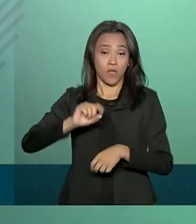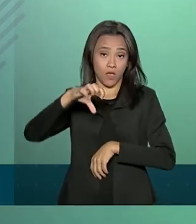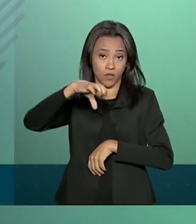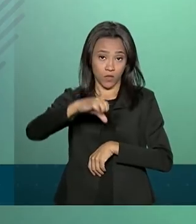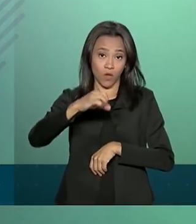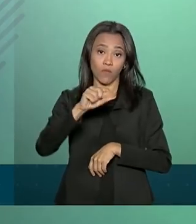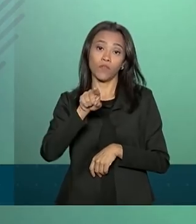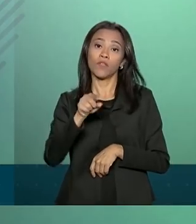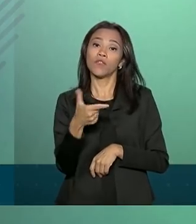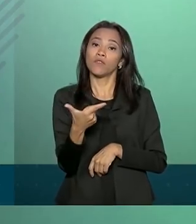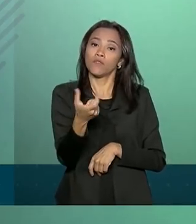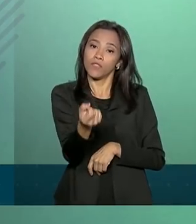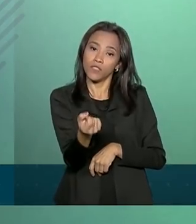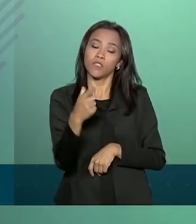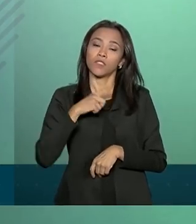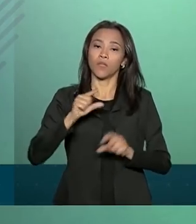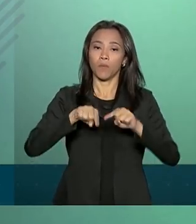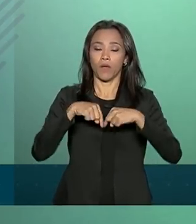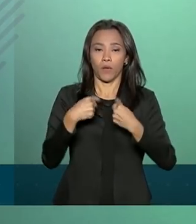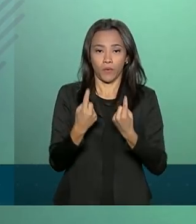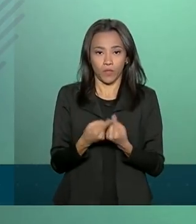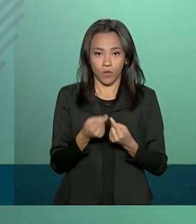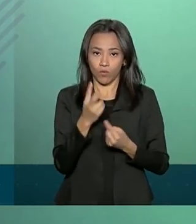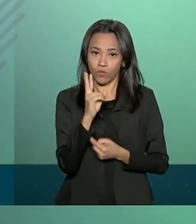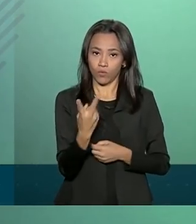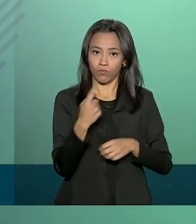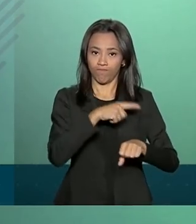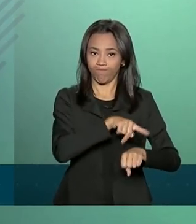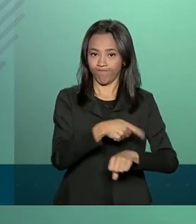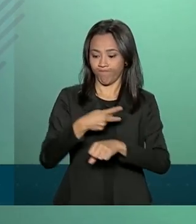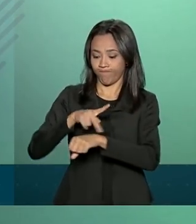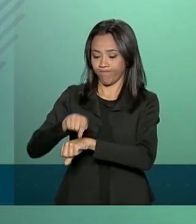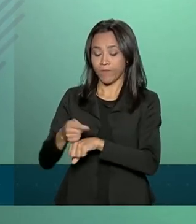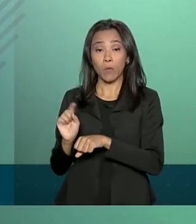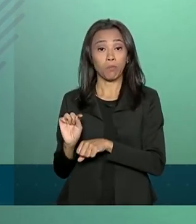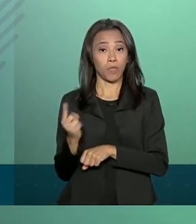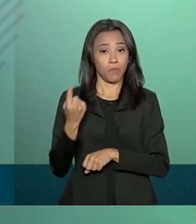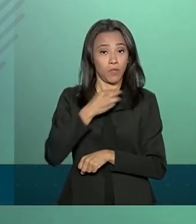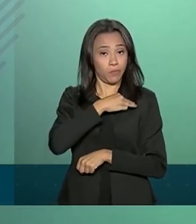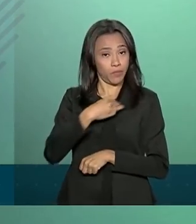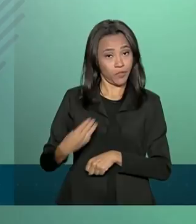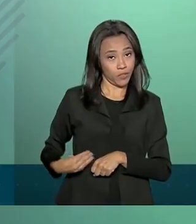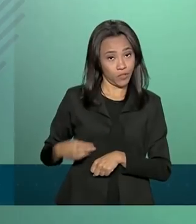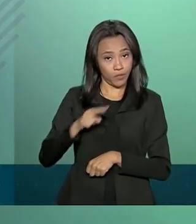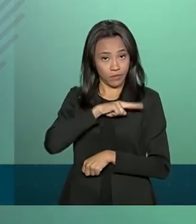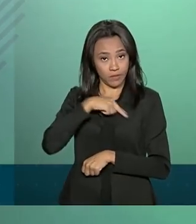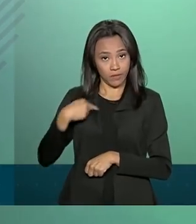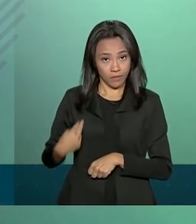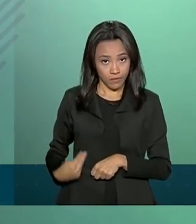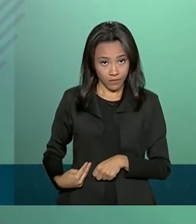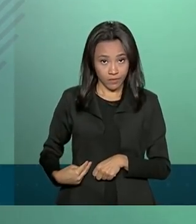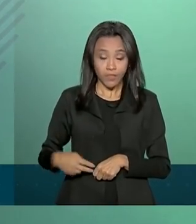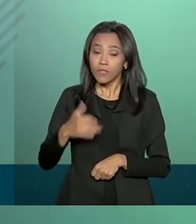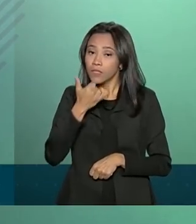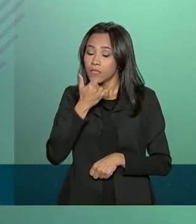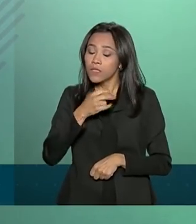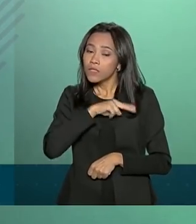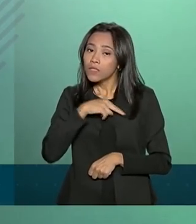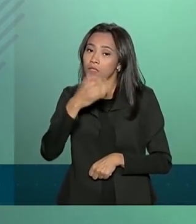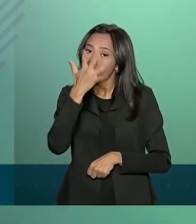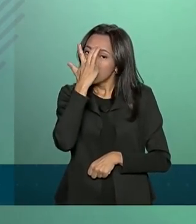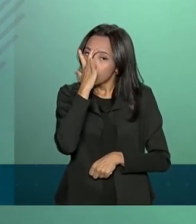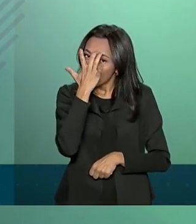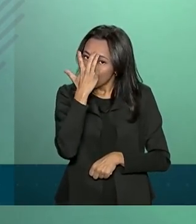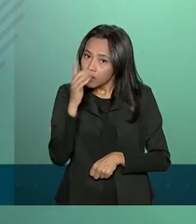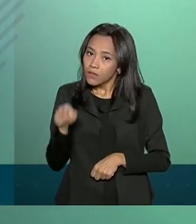reunião bilateral com o primeiro-ministro da índia na ar entra mode às 9